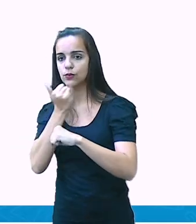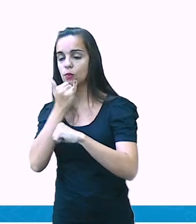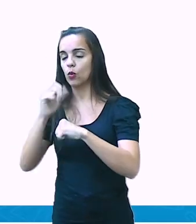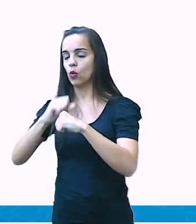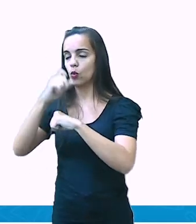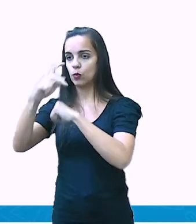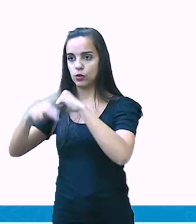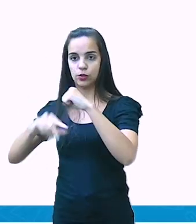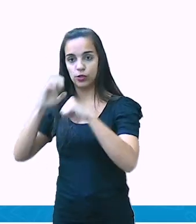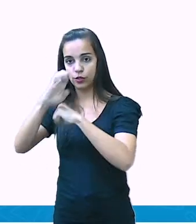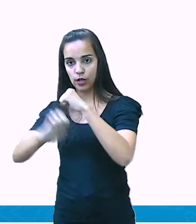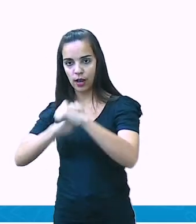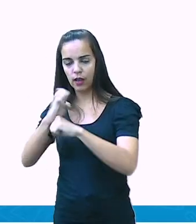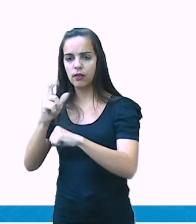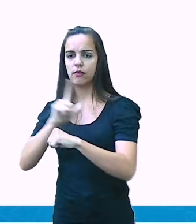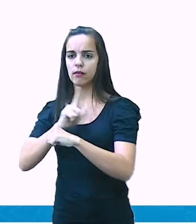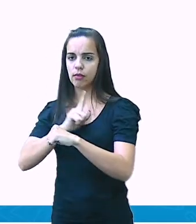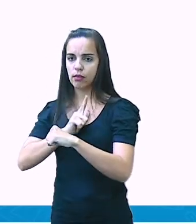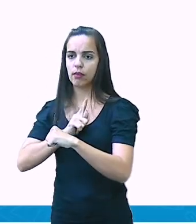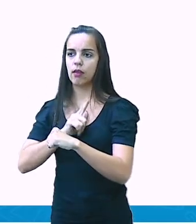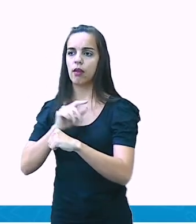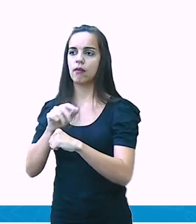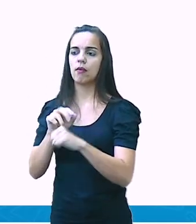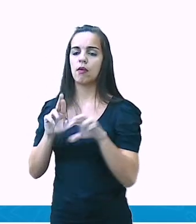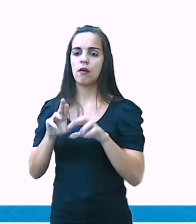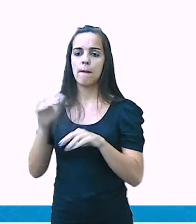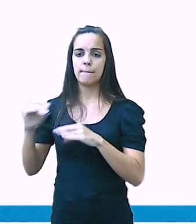1. Este átomo, ele ficou